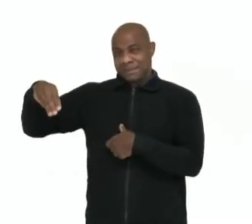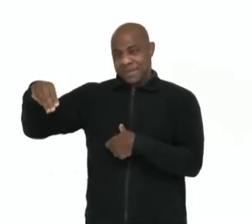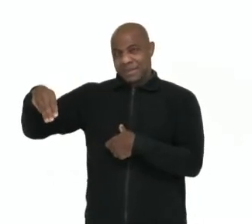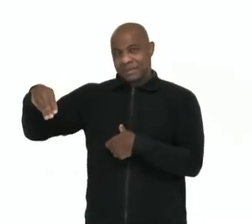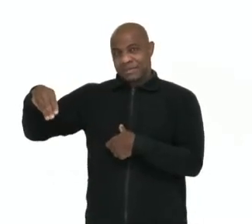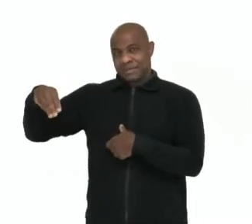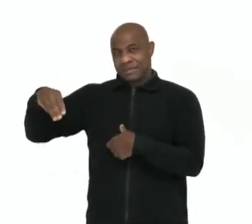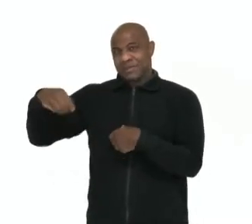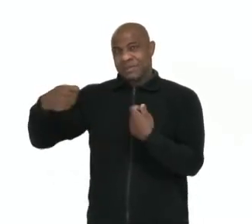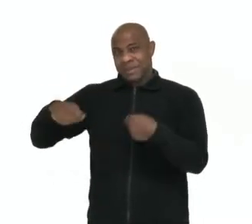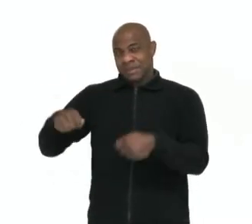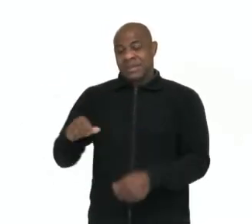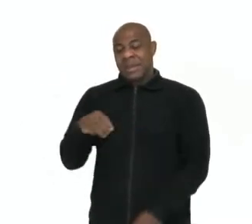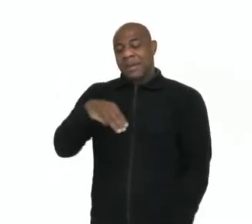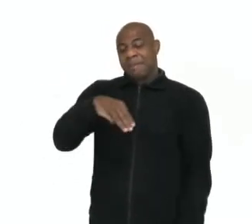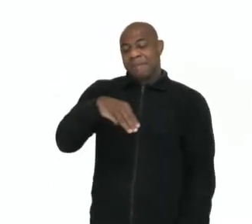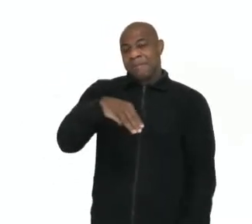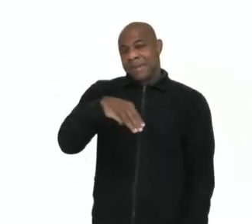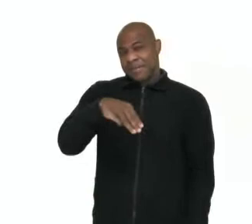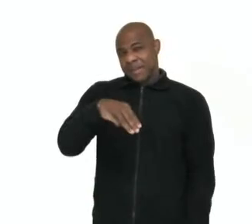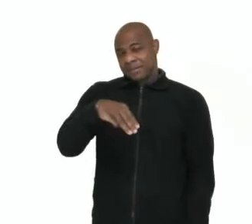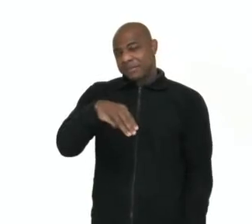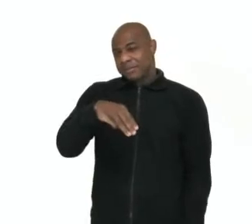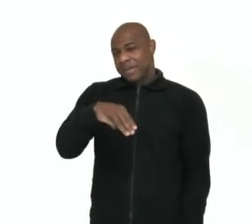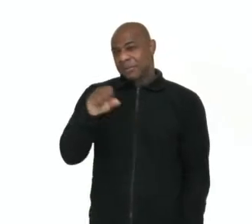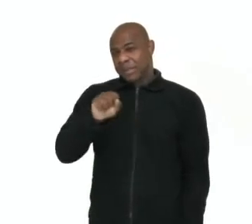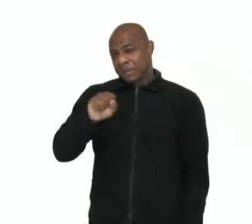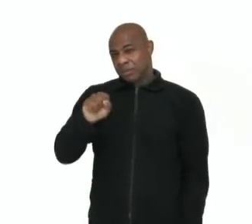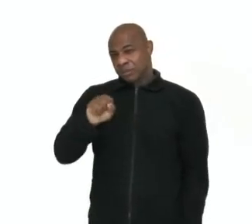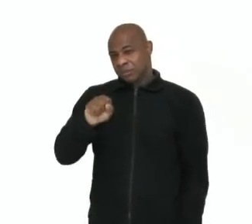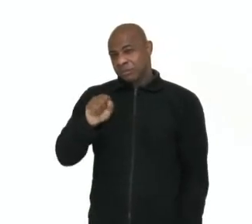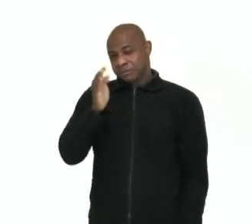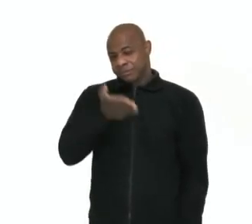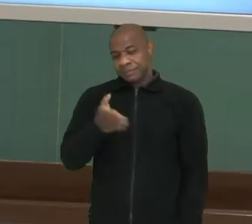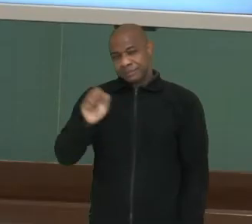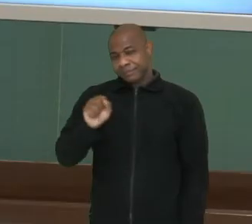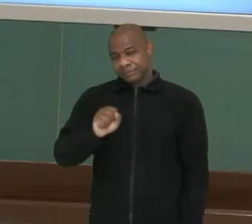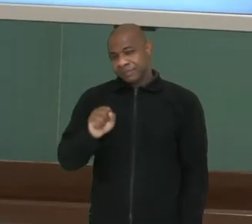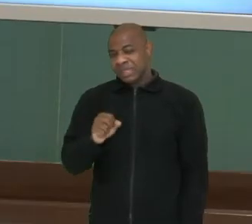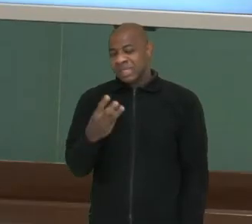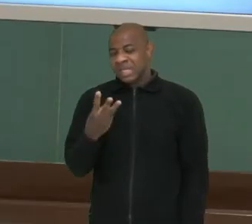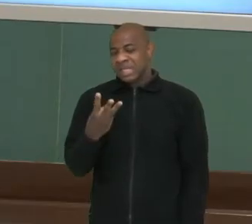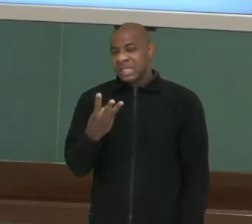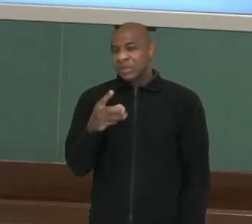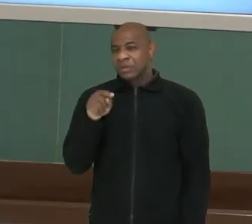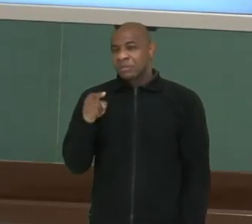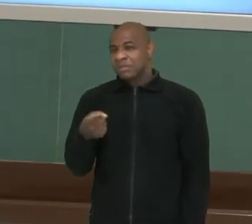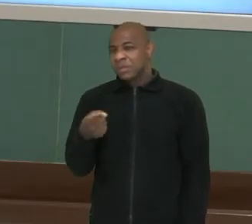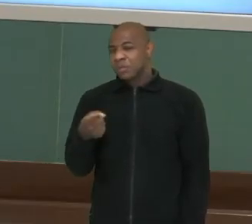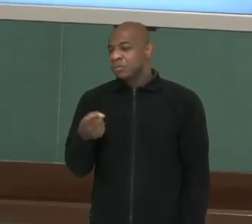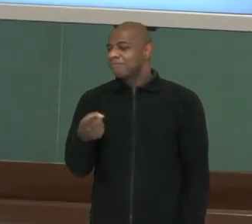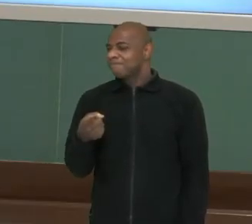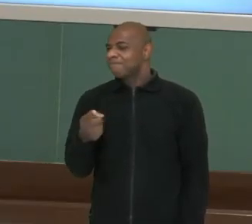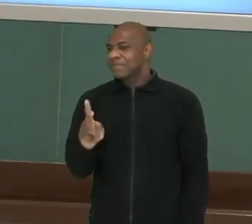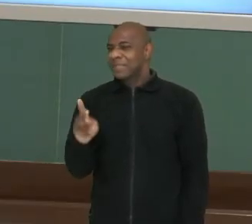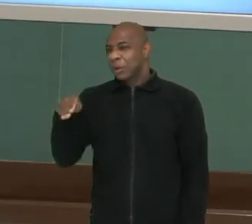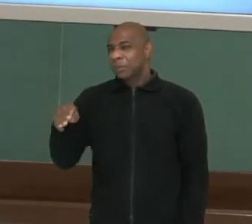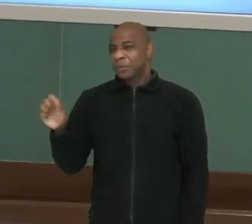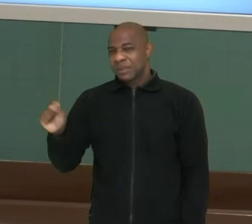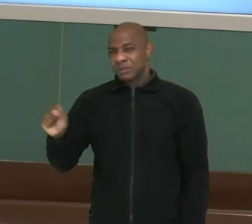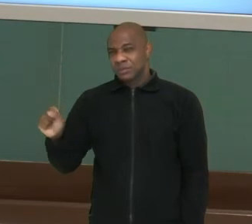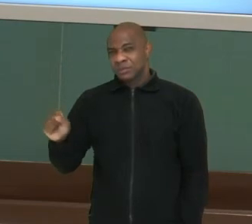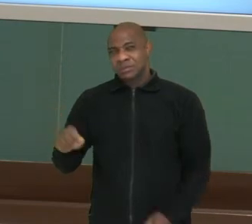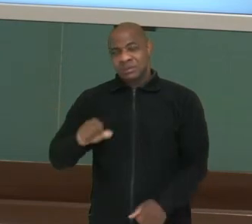segundo para metros por segundo. Pessoal, 300 mil quilômetros por segundo. Como cada quilômetro são 1000 metros,